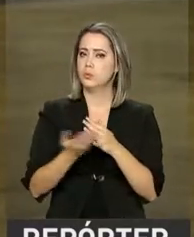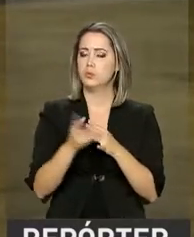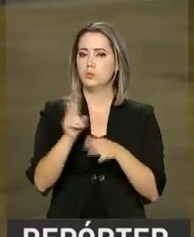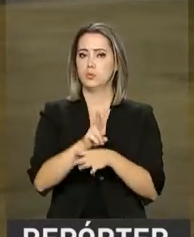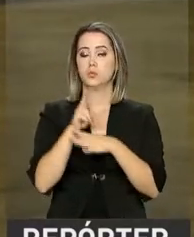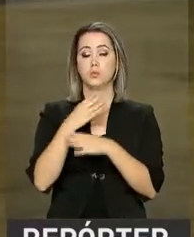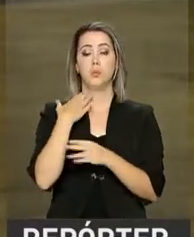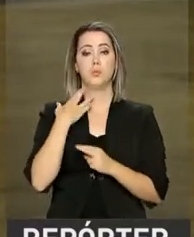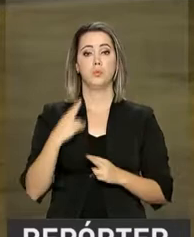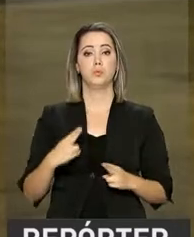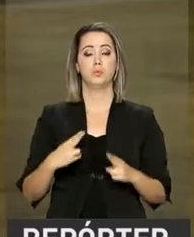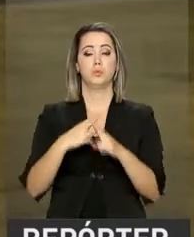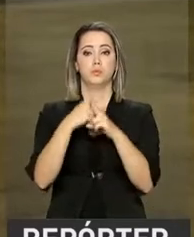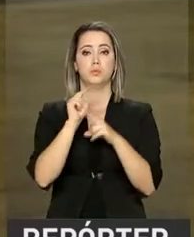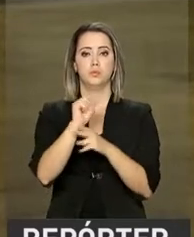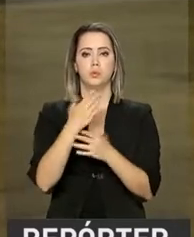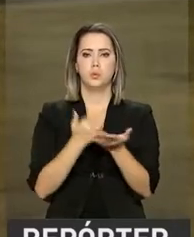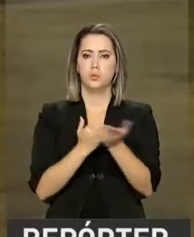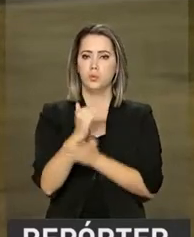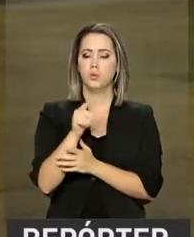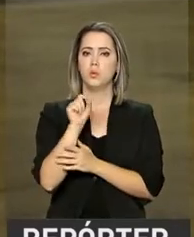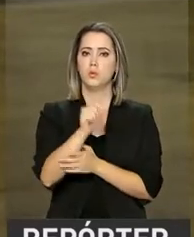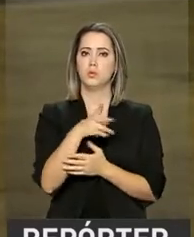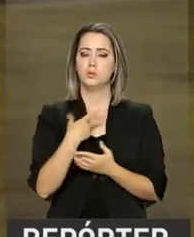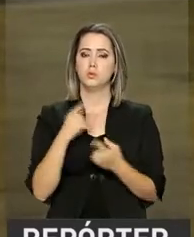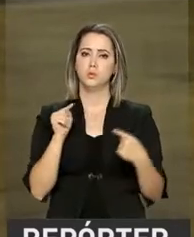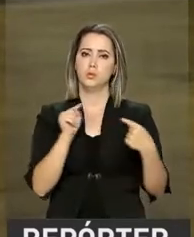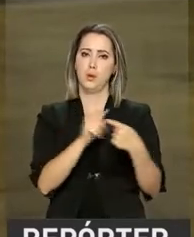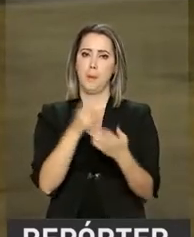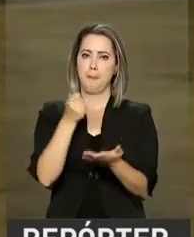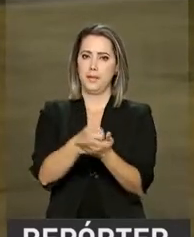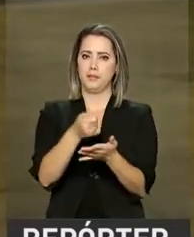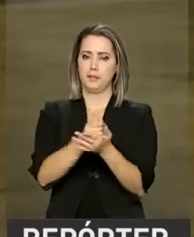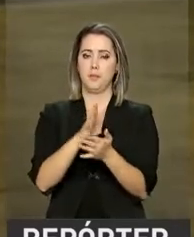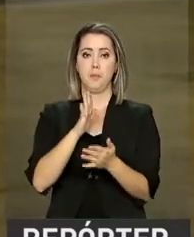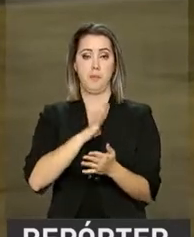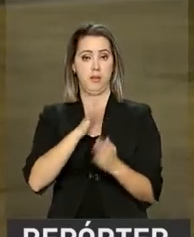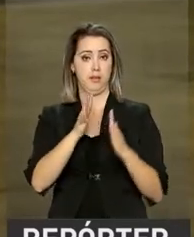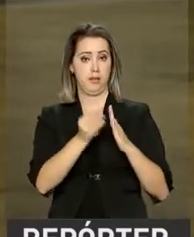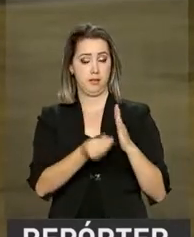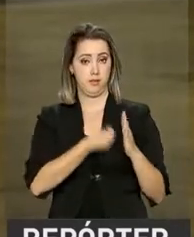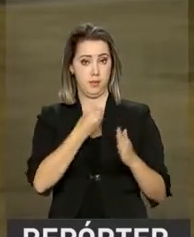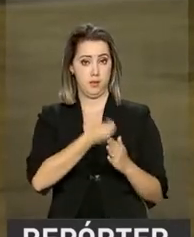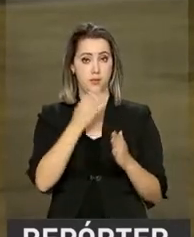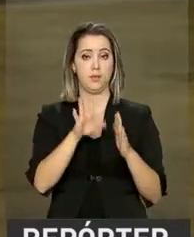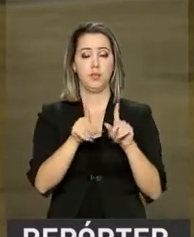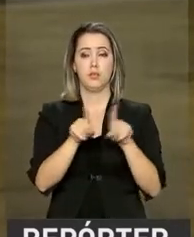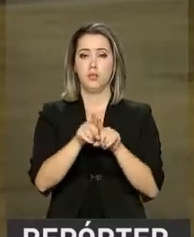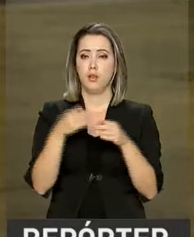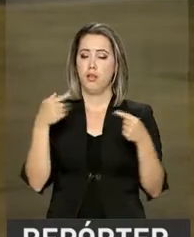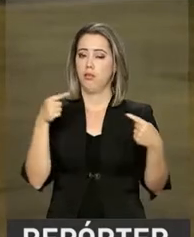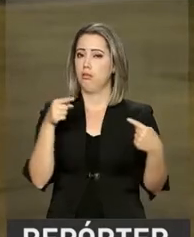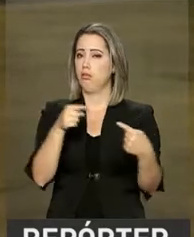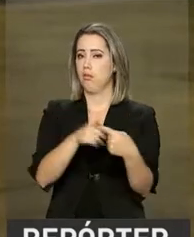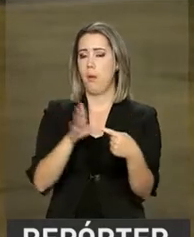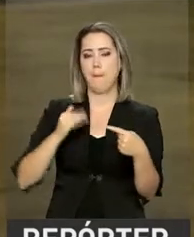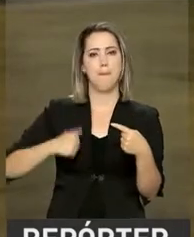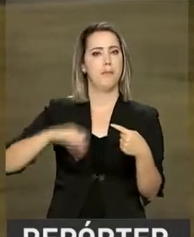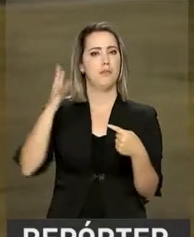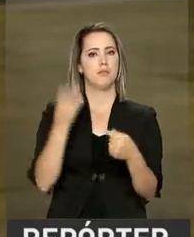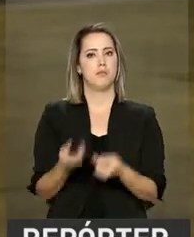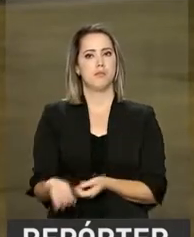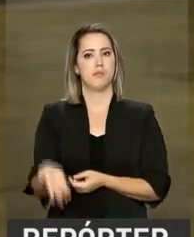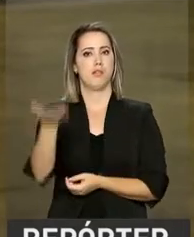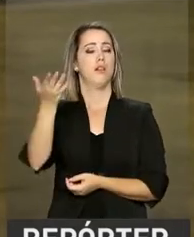caixa econômica federal desde as linhas voltadas para financiar imóveis do minha casa minha vida até linhas para imóveis com valor mais